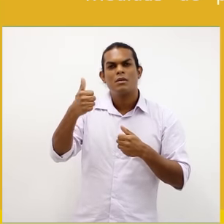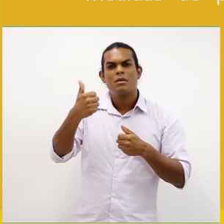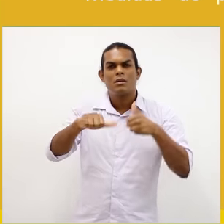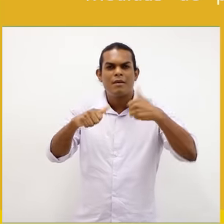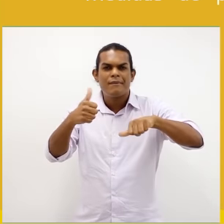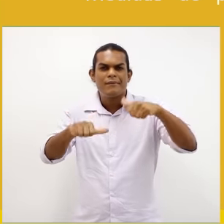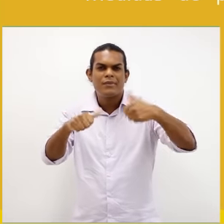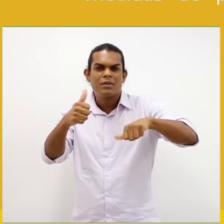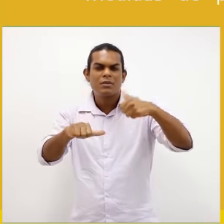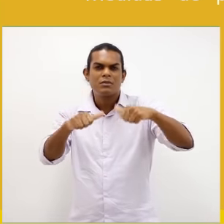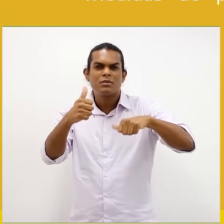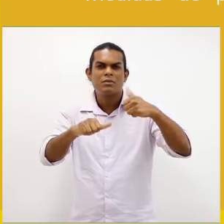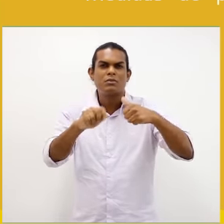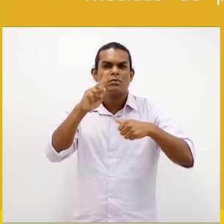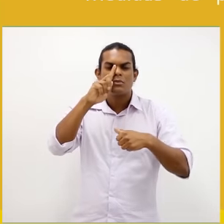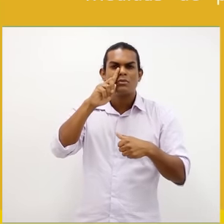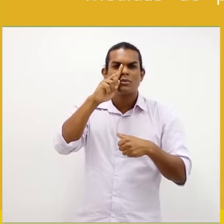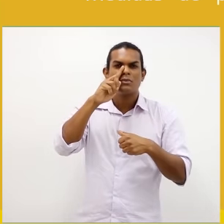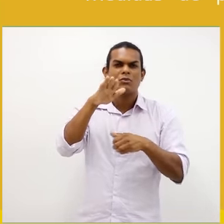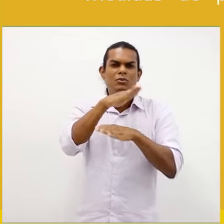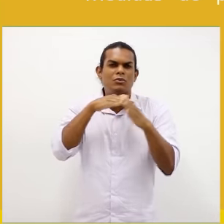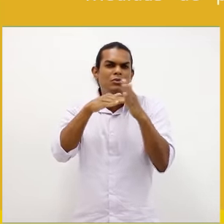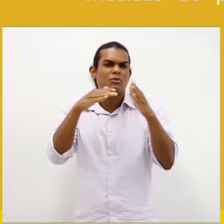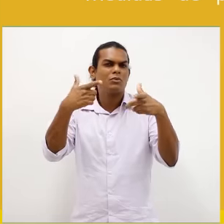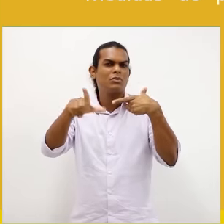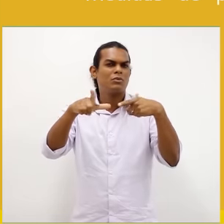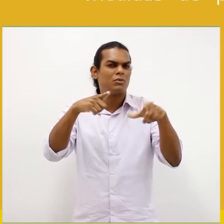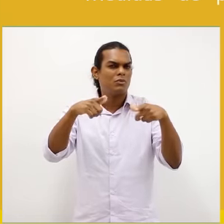dos trabalhadores. Os trabalhadores precisam